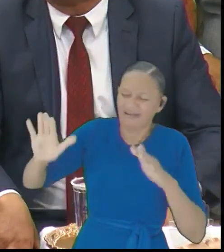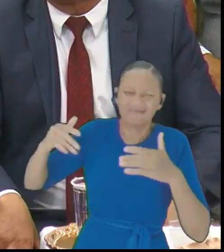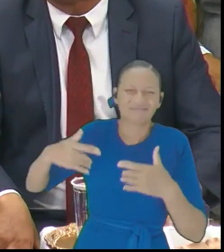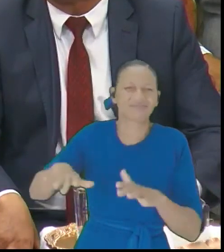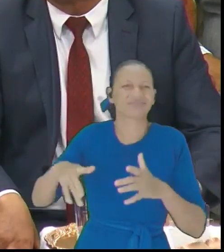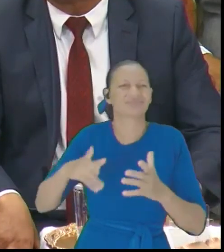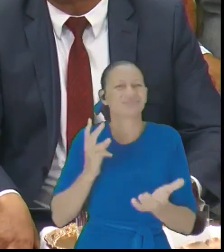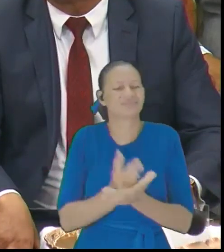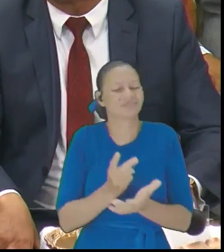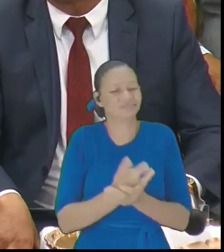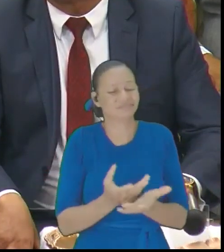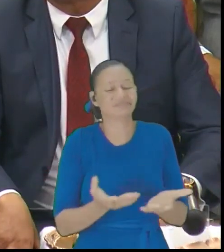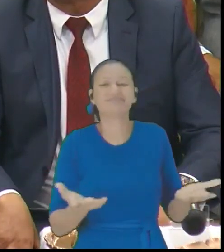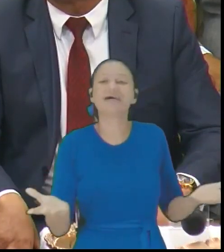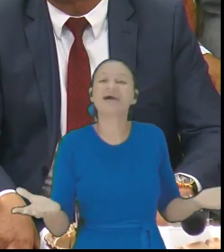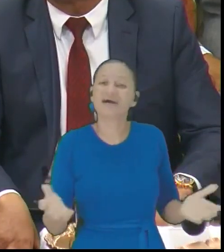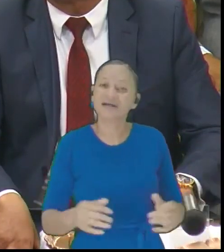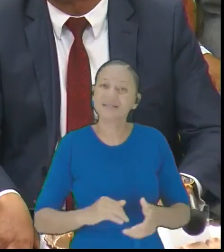E aí?